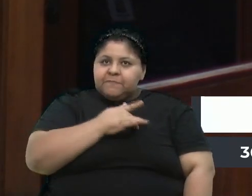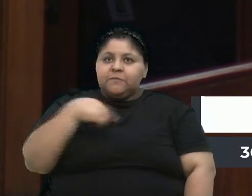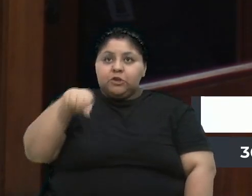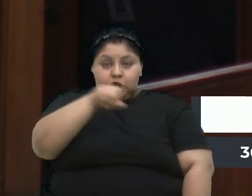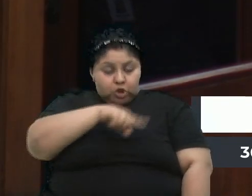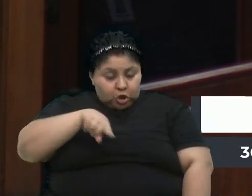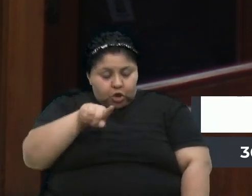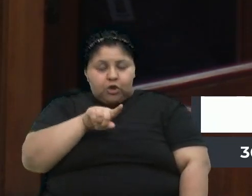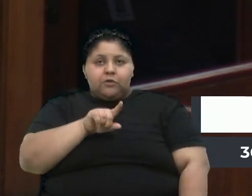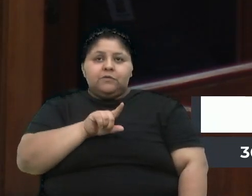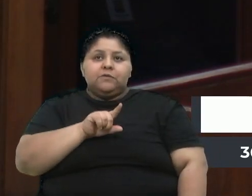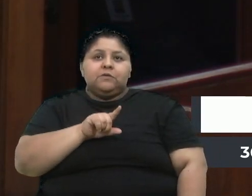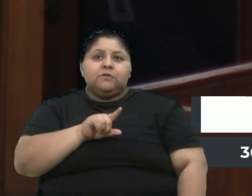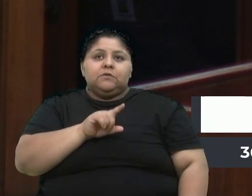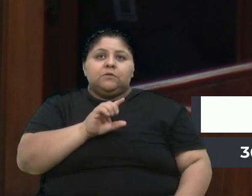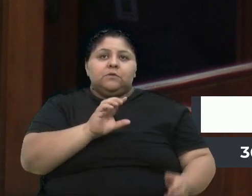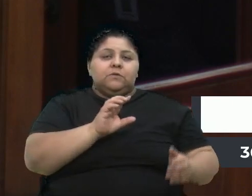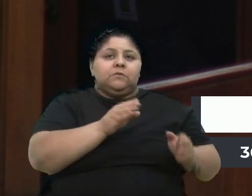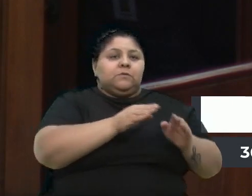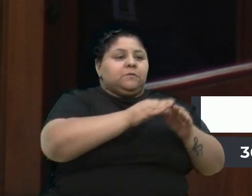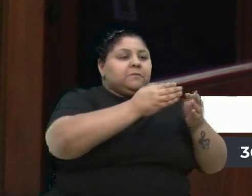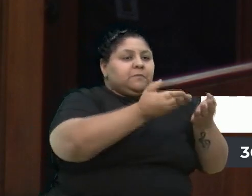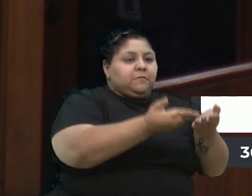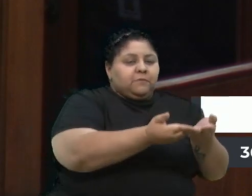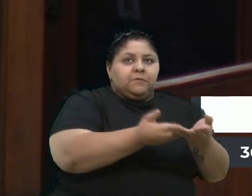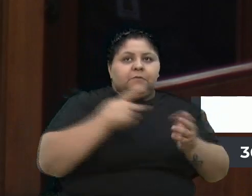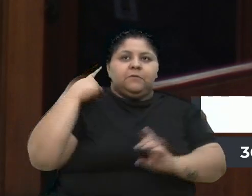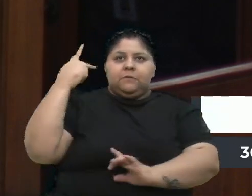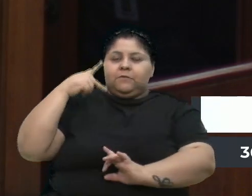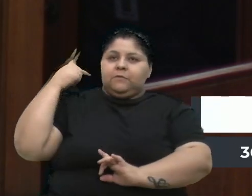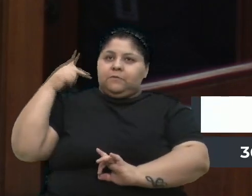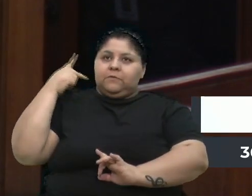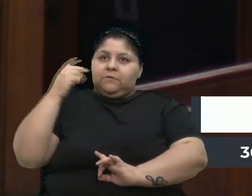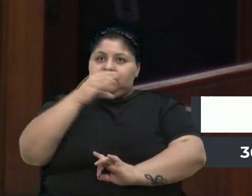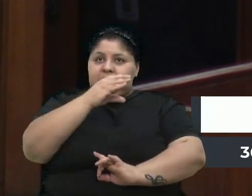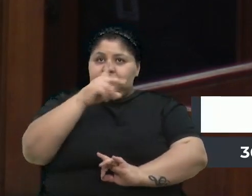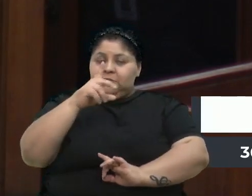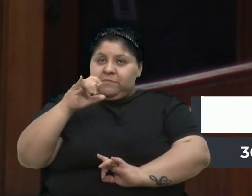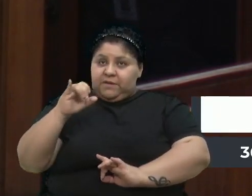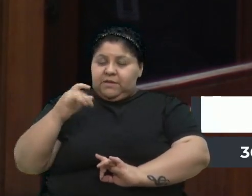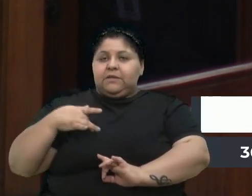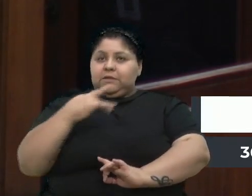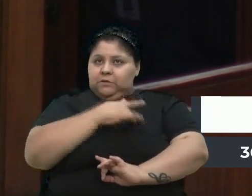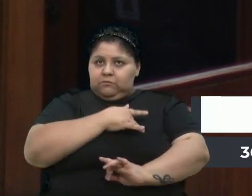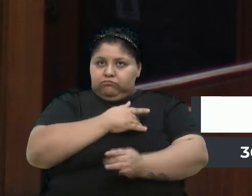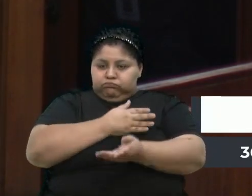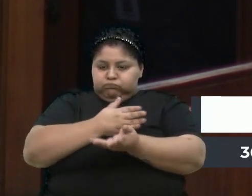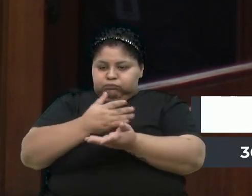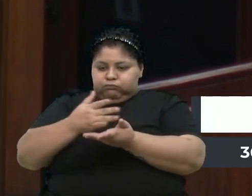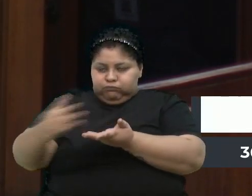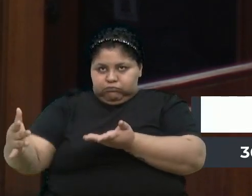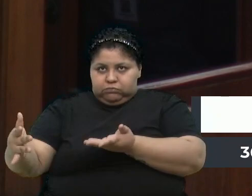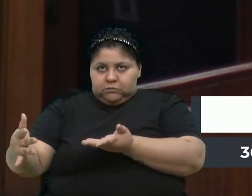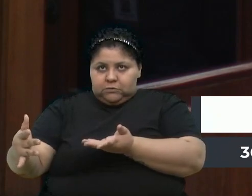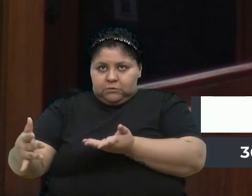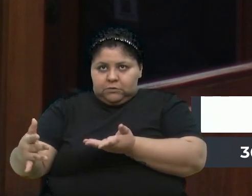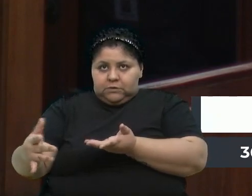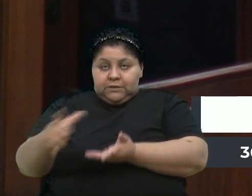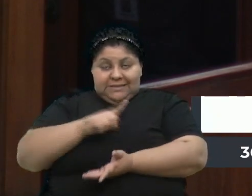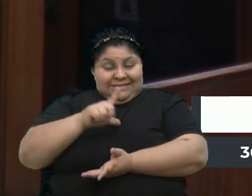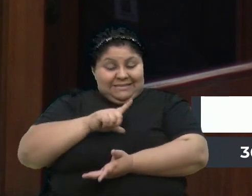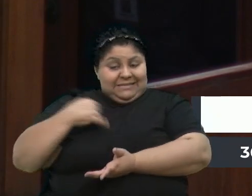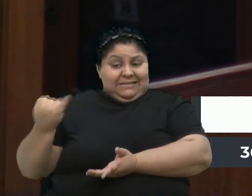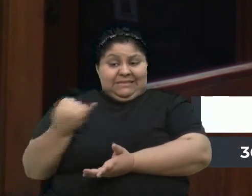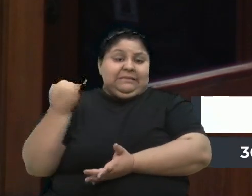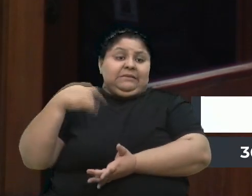estamos com a Comissão Parlamentar de Inquérito da CPI da Saúde em andamento e ela tem sido muito importante